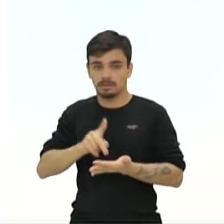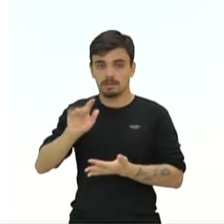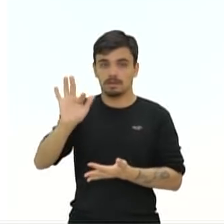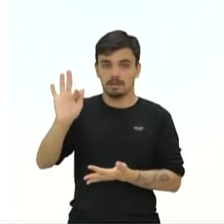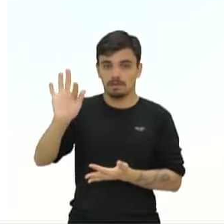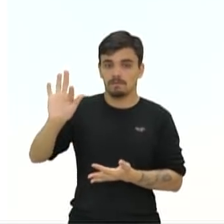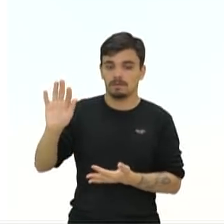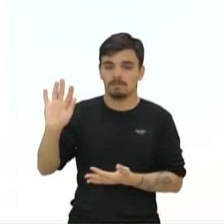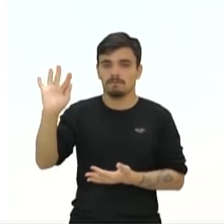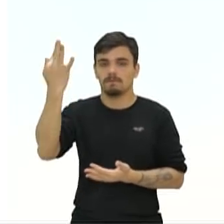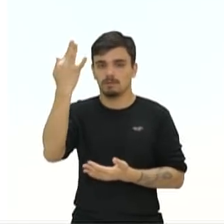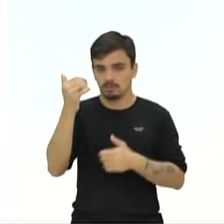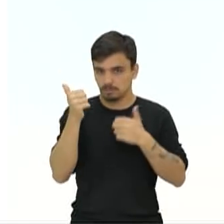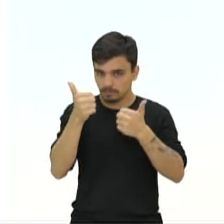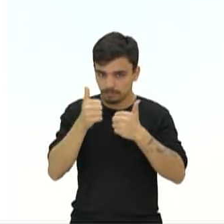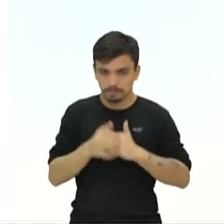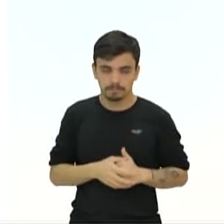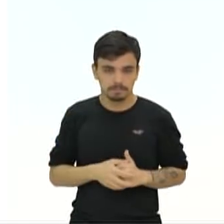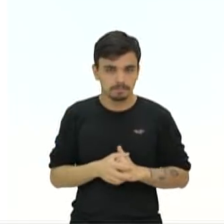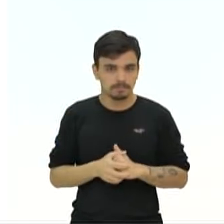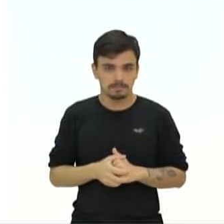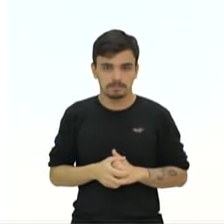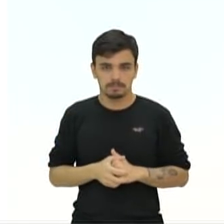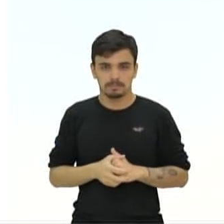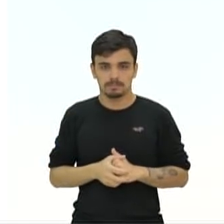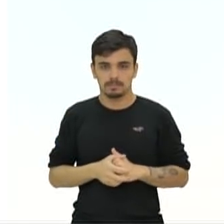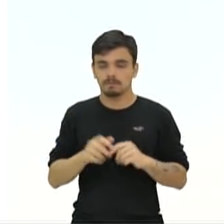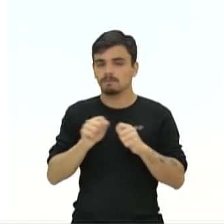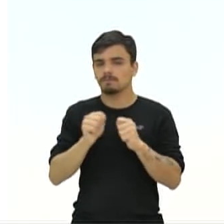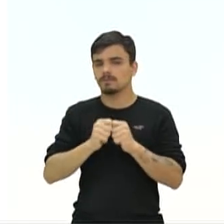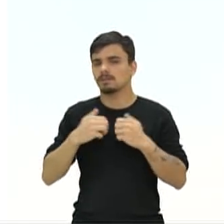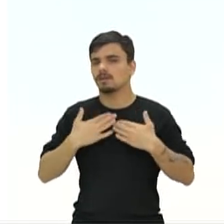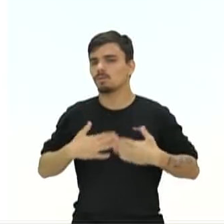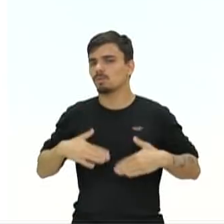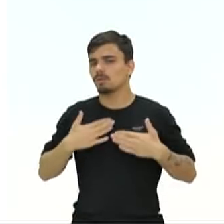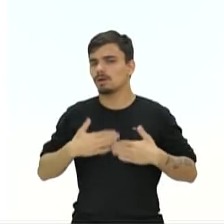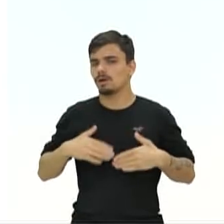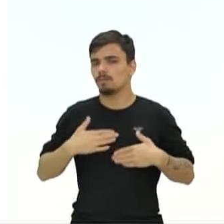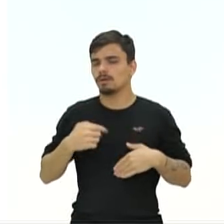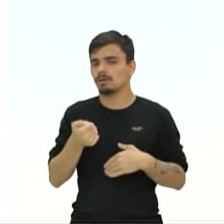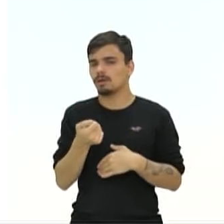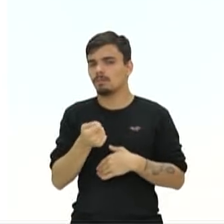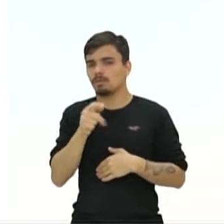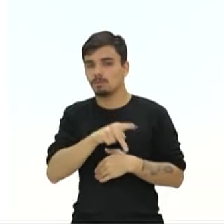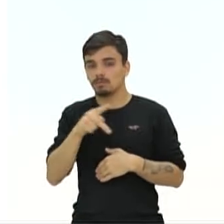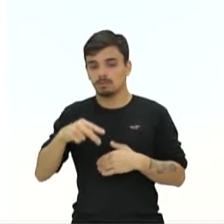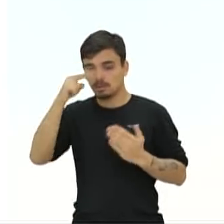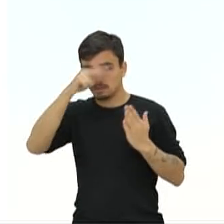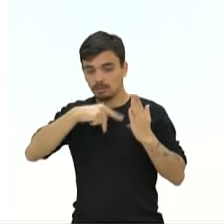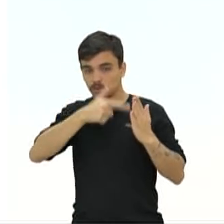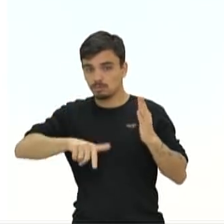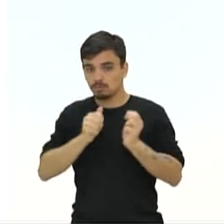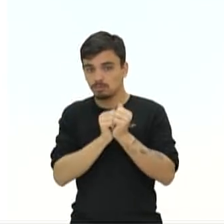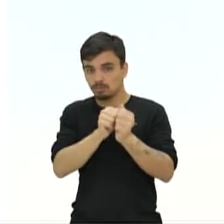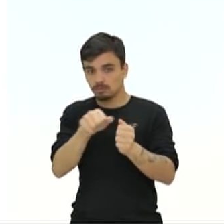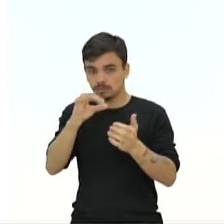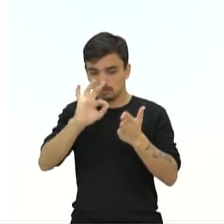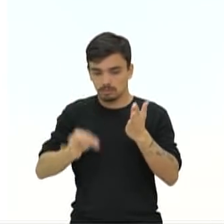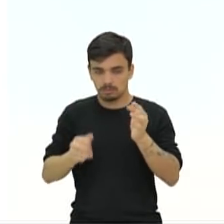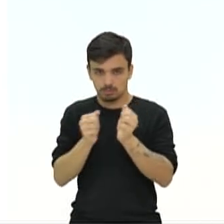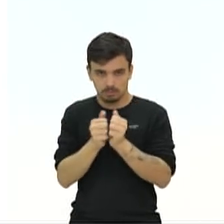F para as falsas. Vamos lá? Vamos lá? Vamos fazer com calma. Daqui a pouco a professora lê de novo e corrige com vocês.